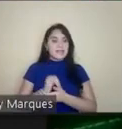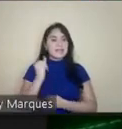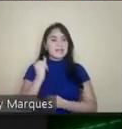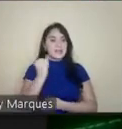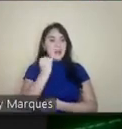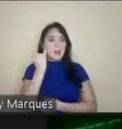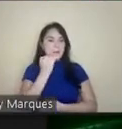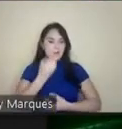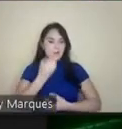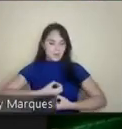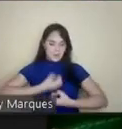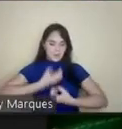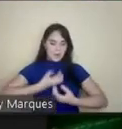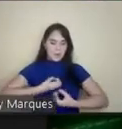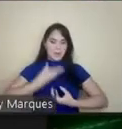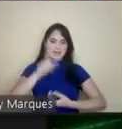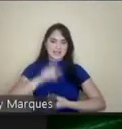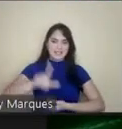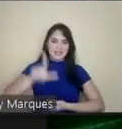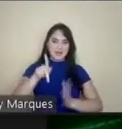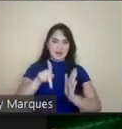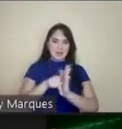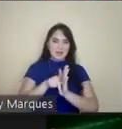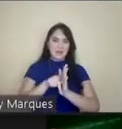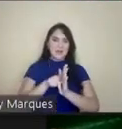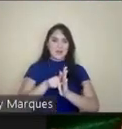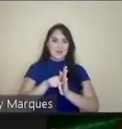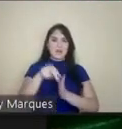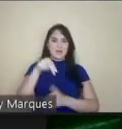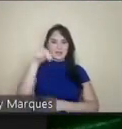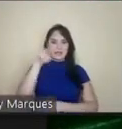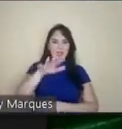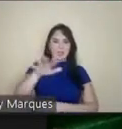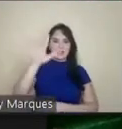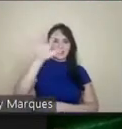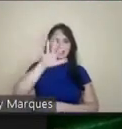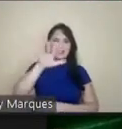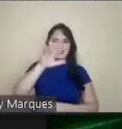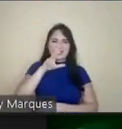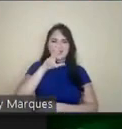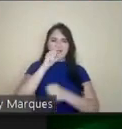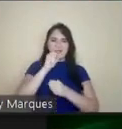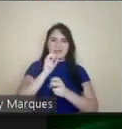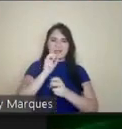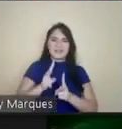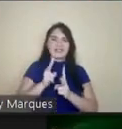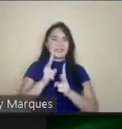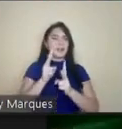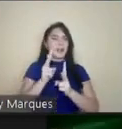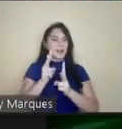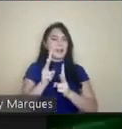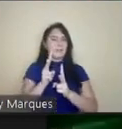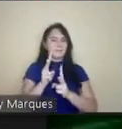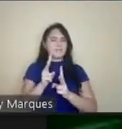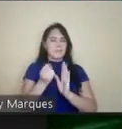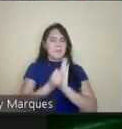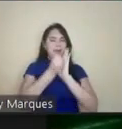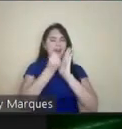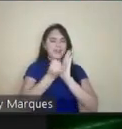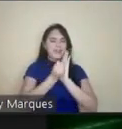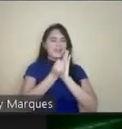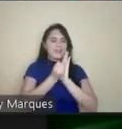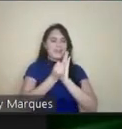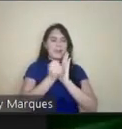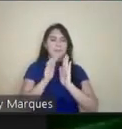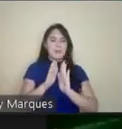nossa literatura nordestina, que sempre foi tão forte, sempre foi tão marcante. Mas a